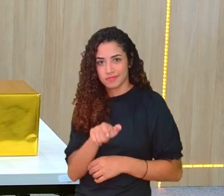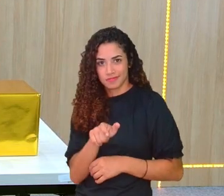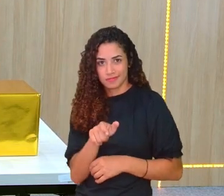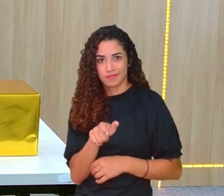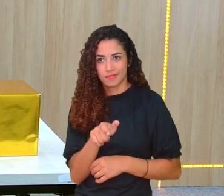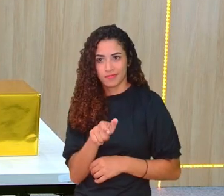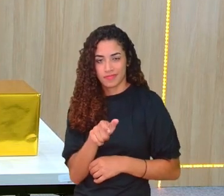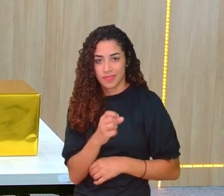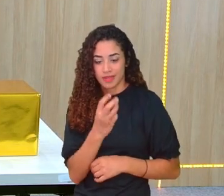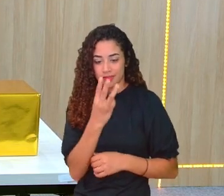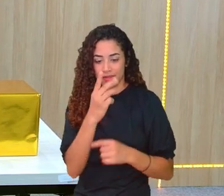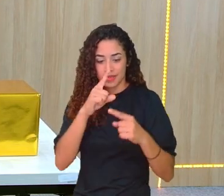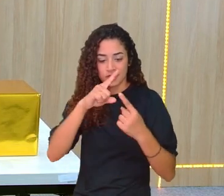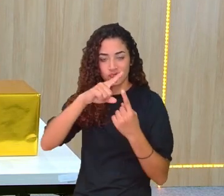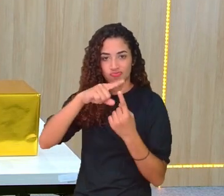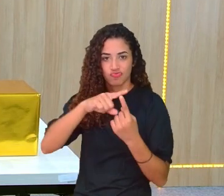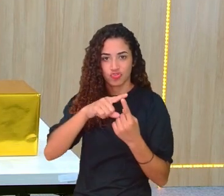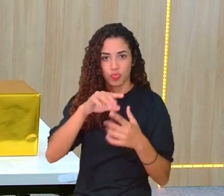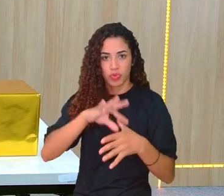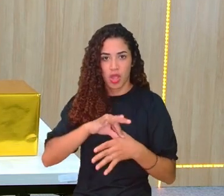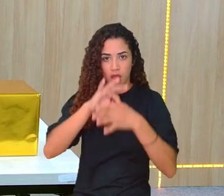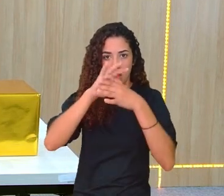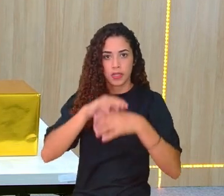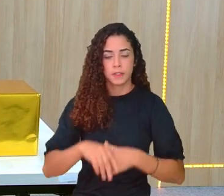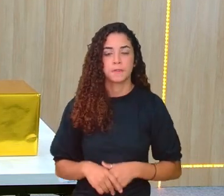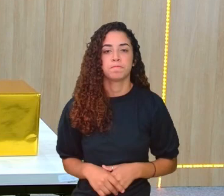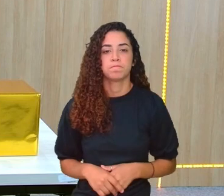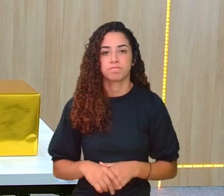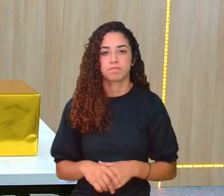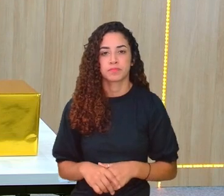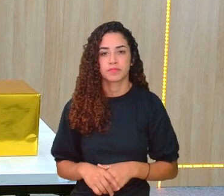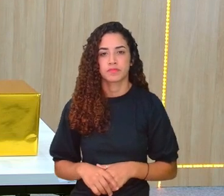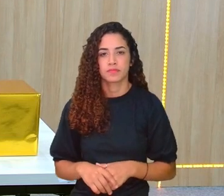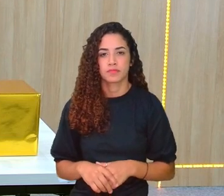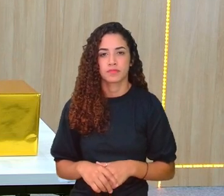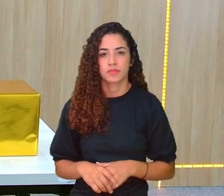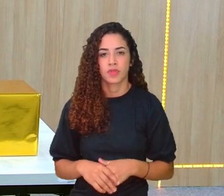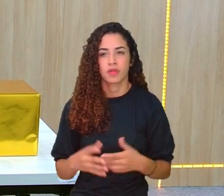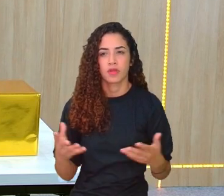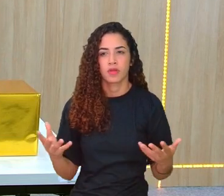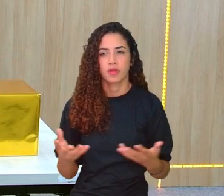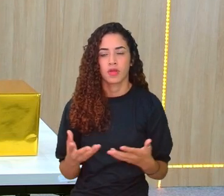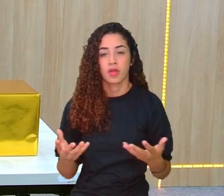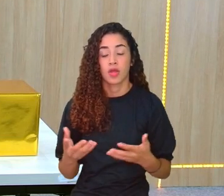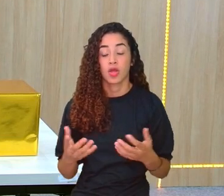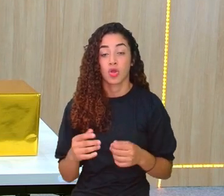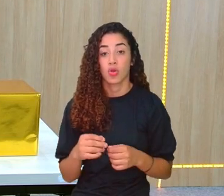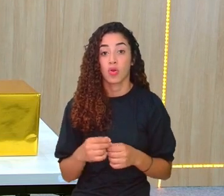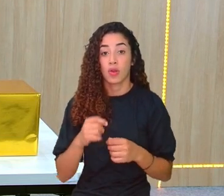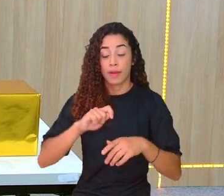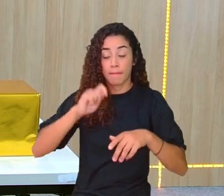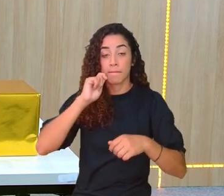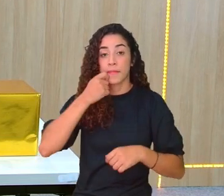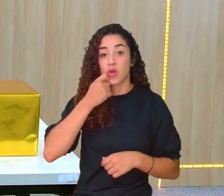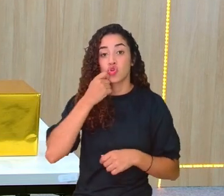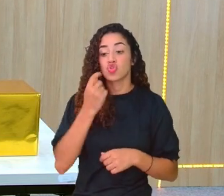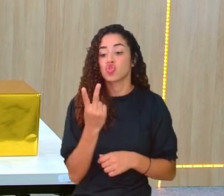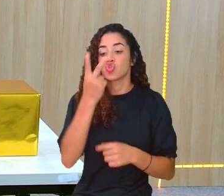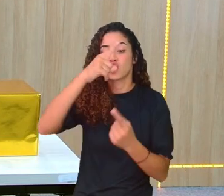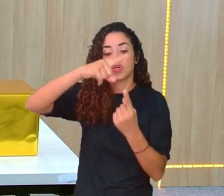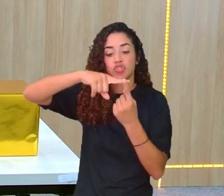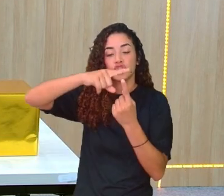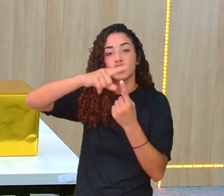3 tipos de carne. Depois vem para o pão, não foi isso? Foi. 2 tipos de pão, tá